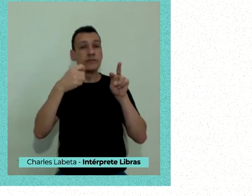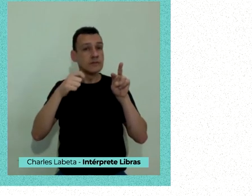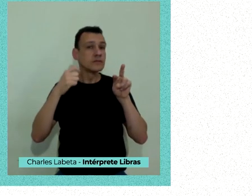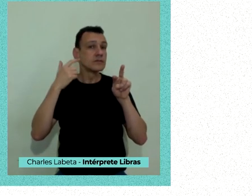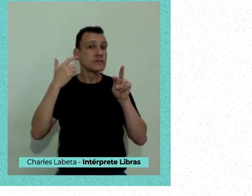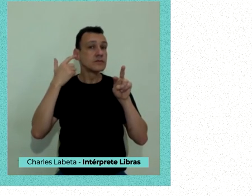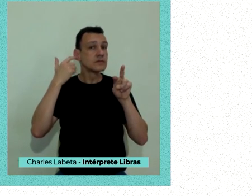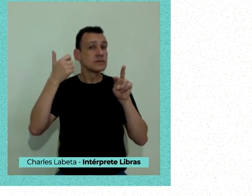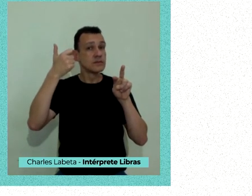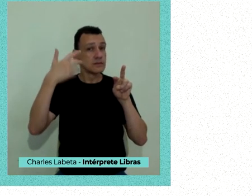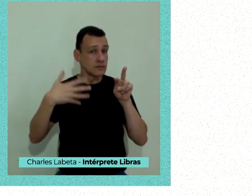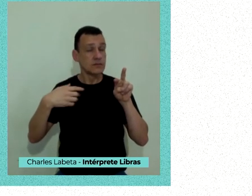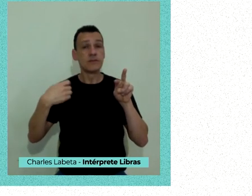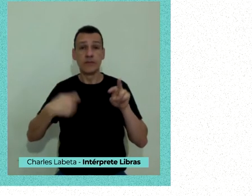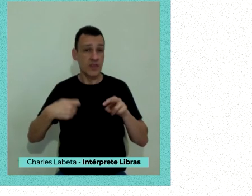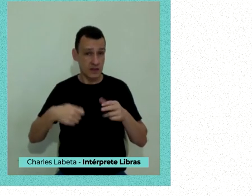né?